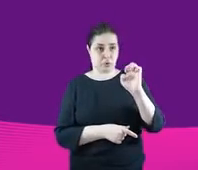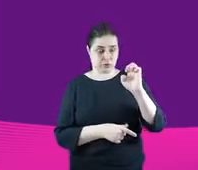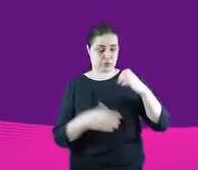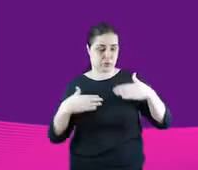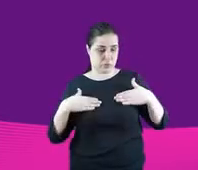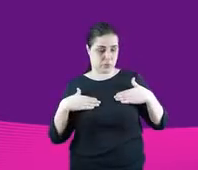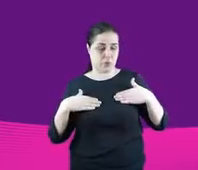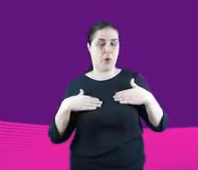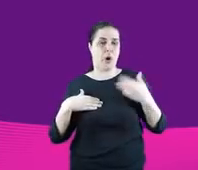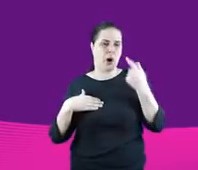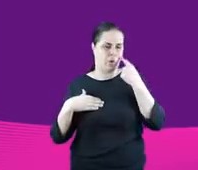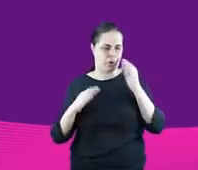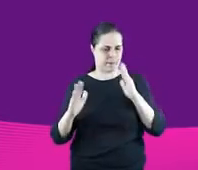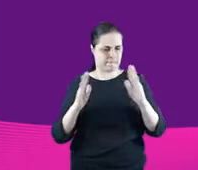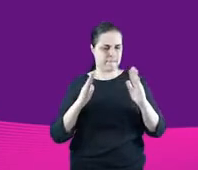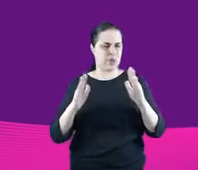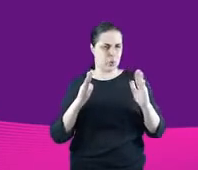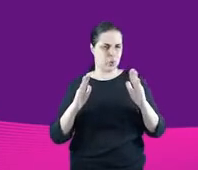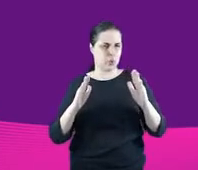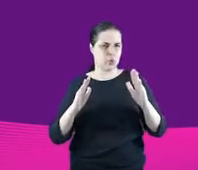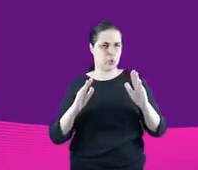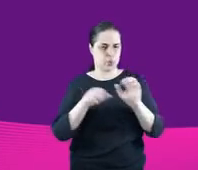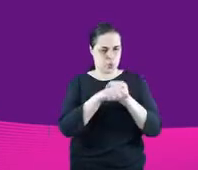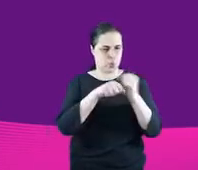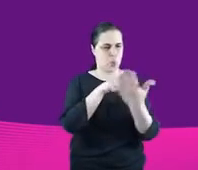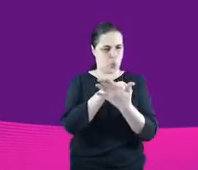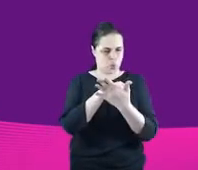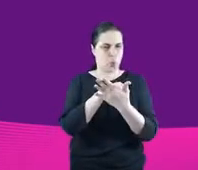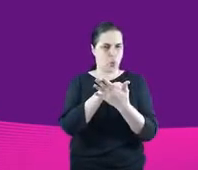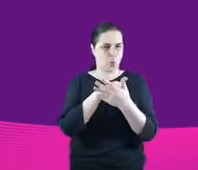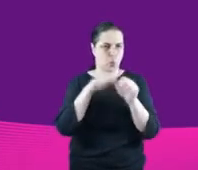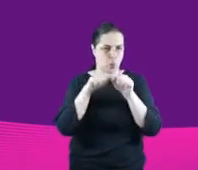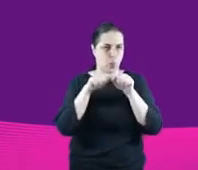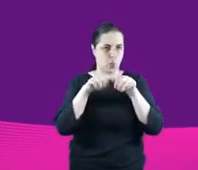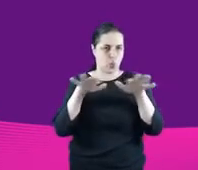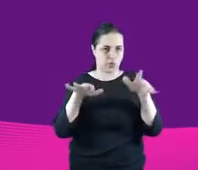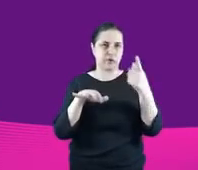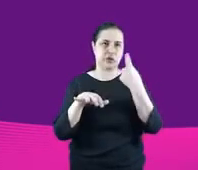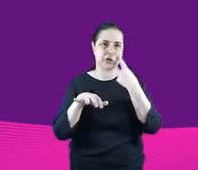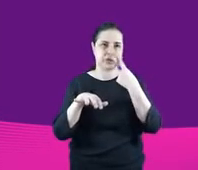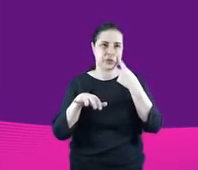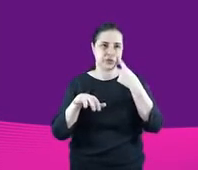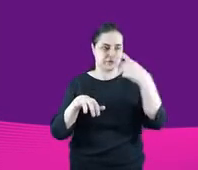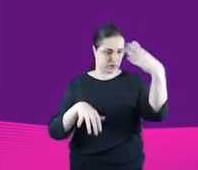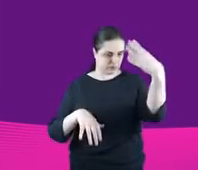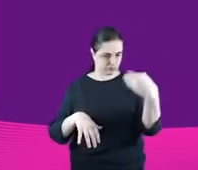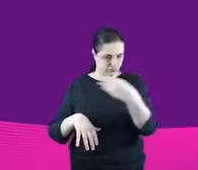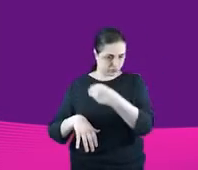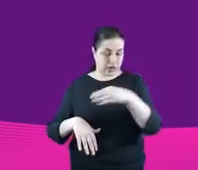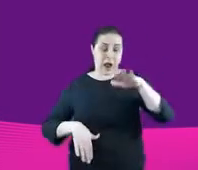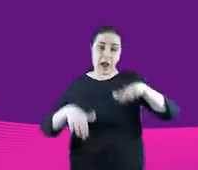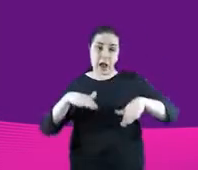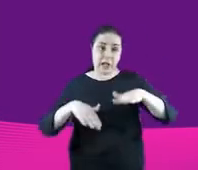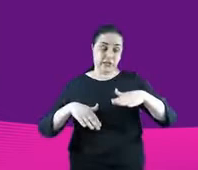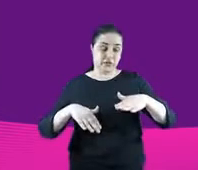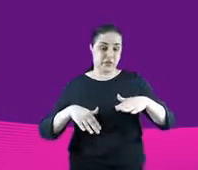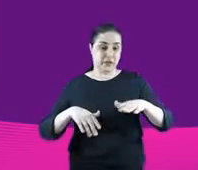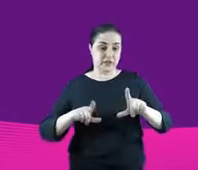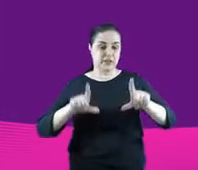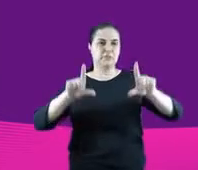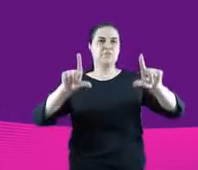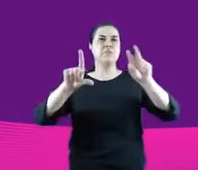vê ali uma área de fibrose actínica ou de vidro fosco que pode confundir. Tá? Complicações, então, da